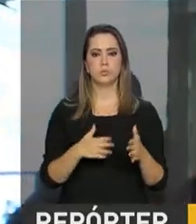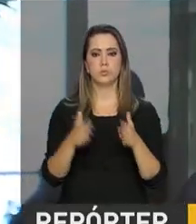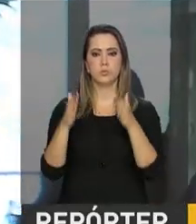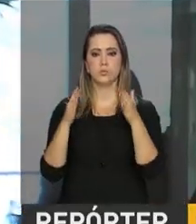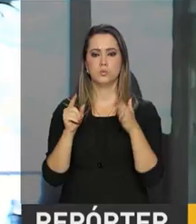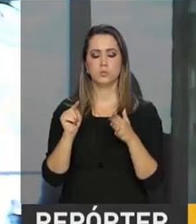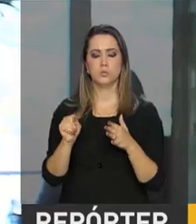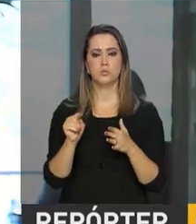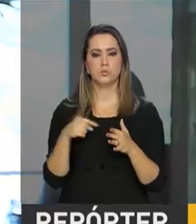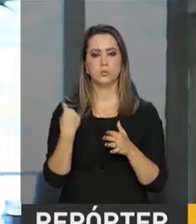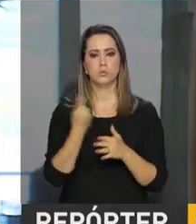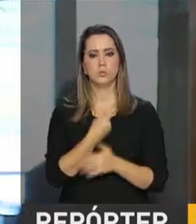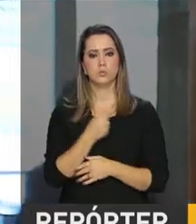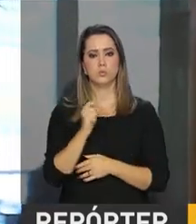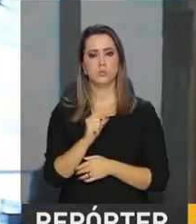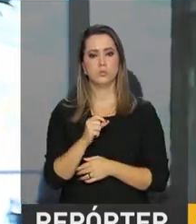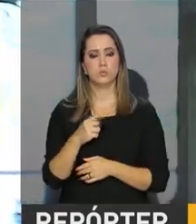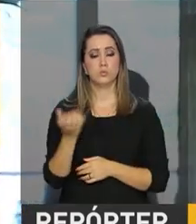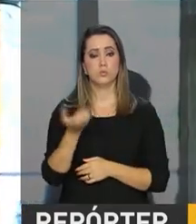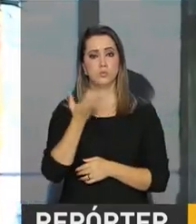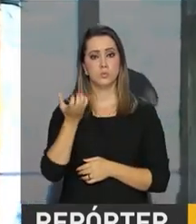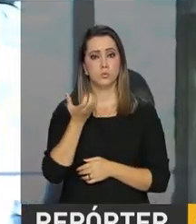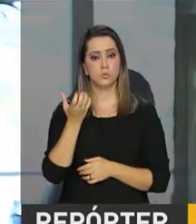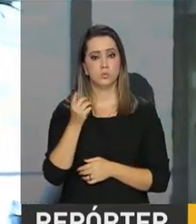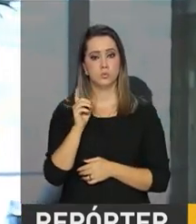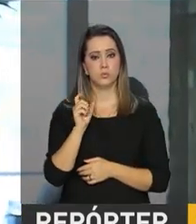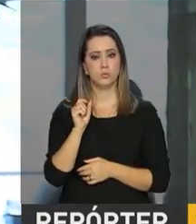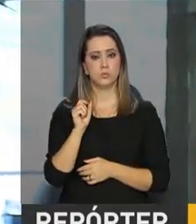daquilo que nós desejamos